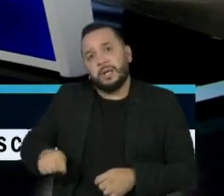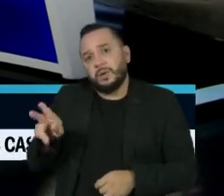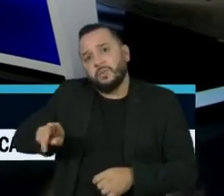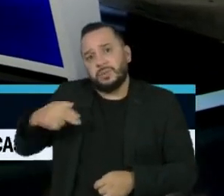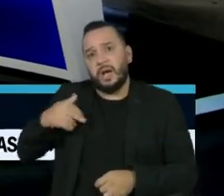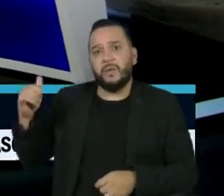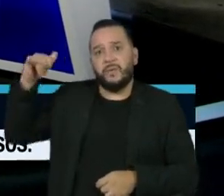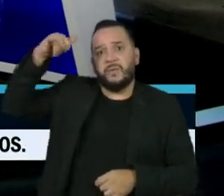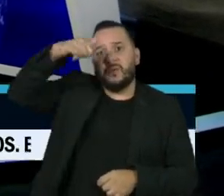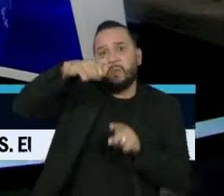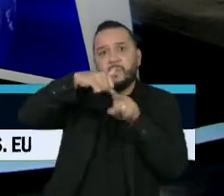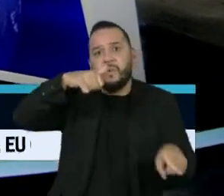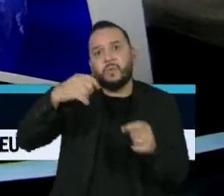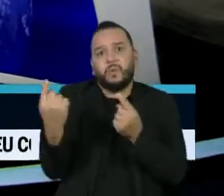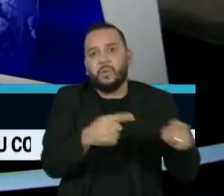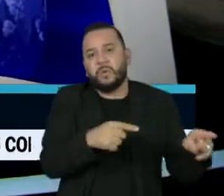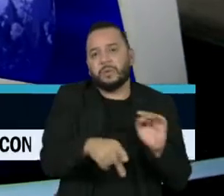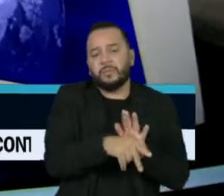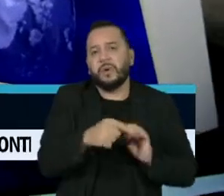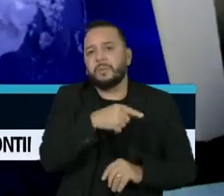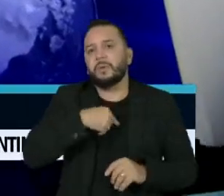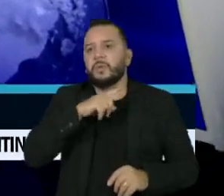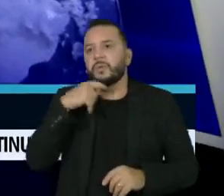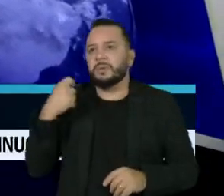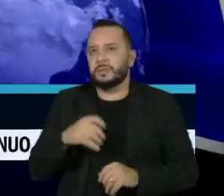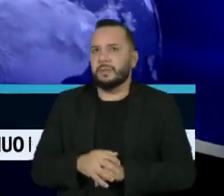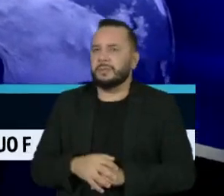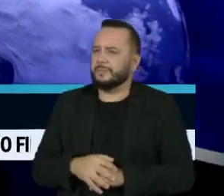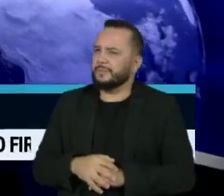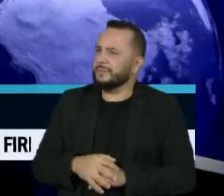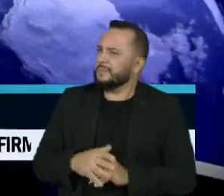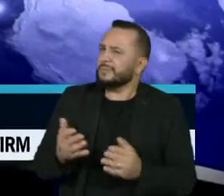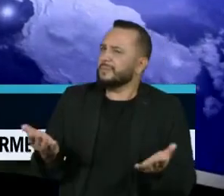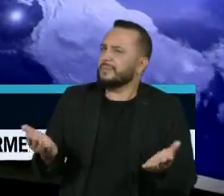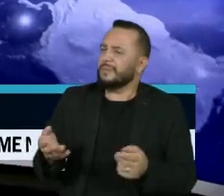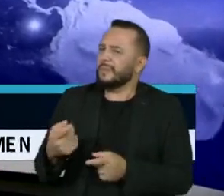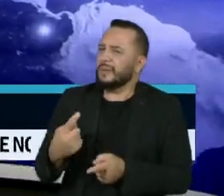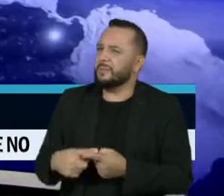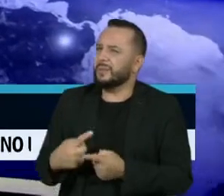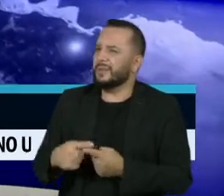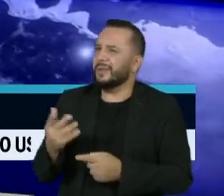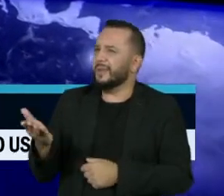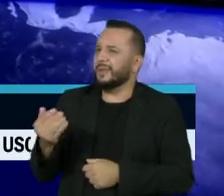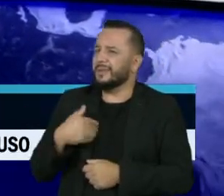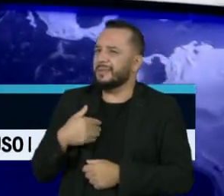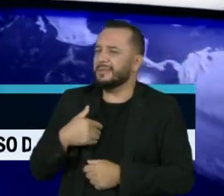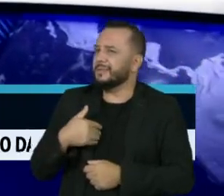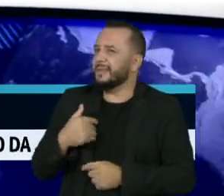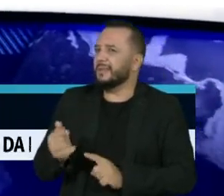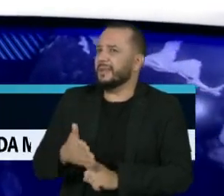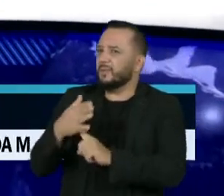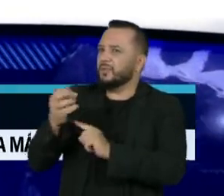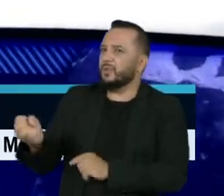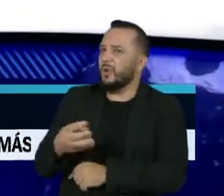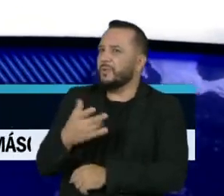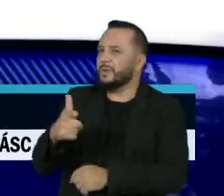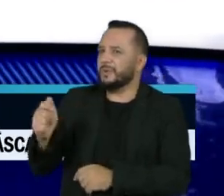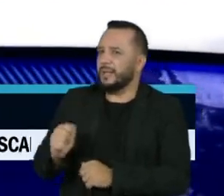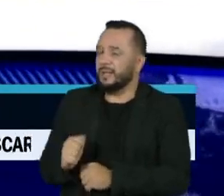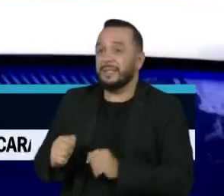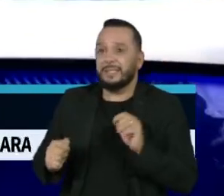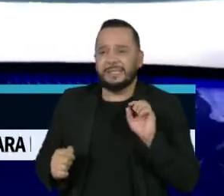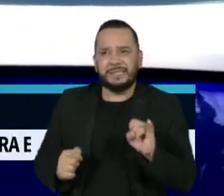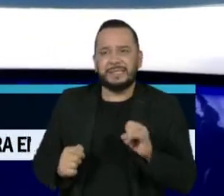Delmanto, gostaria de saber a sua opinião, por que que você acha que eles não estão sendo mais arrojados e caso a Rússia avance com armas